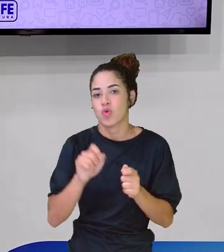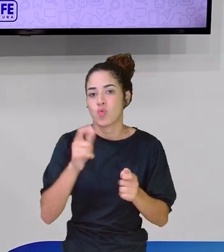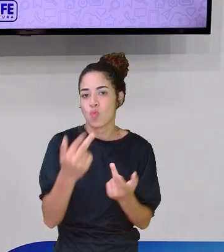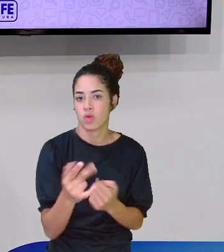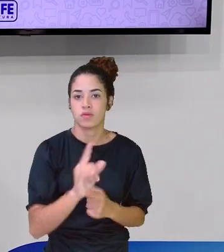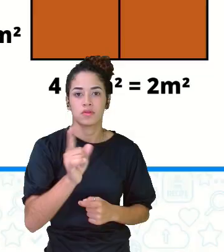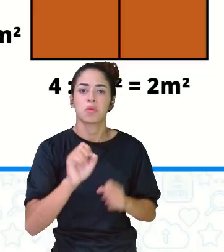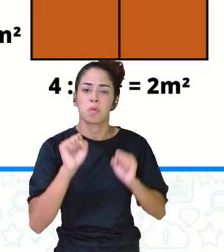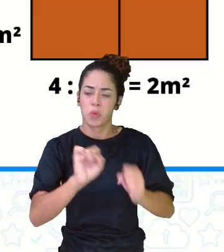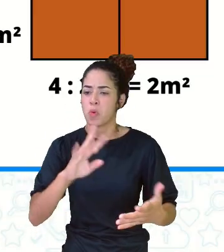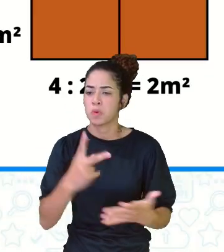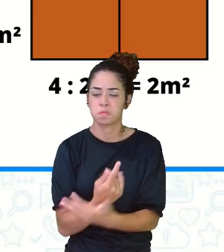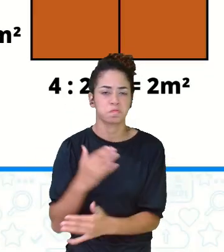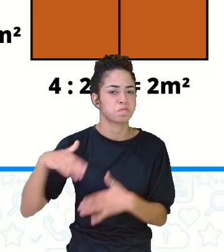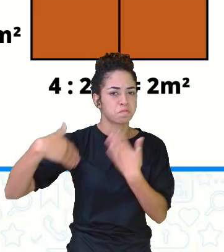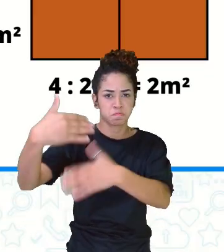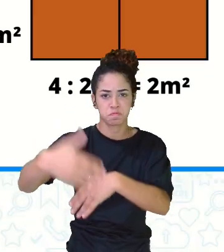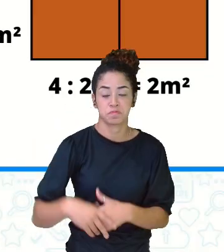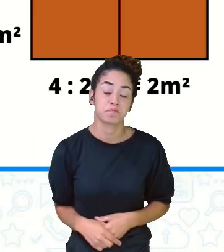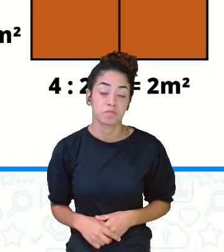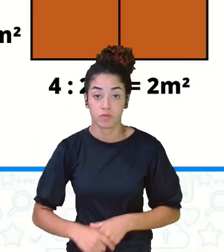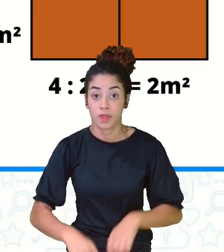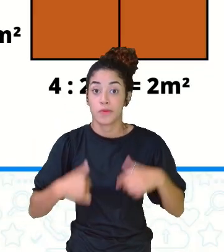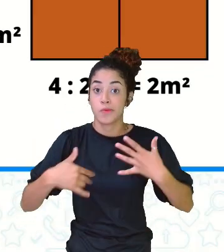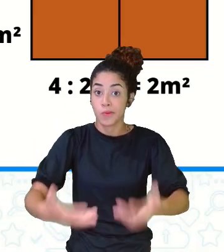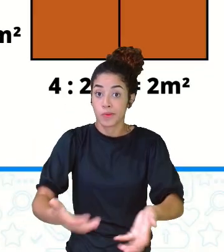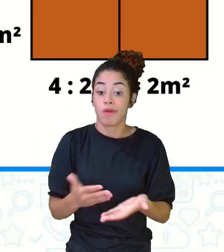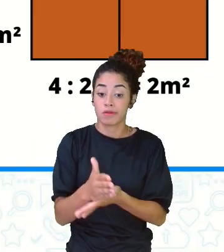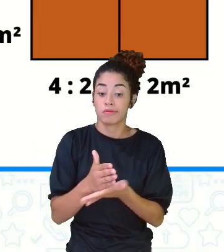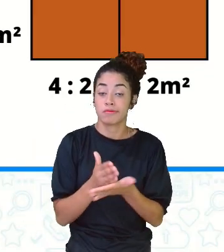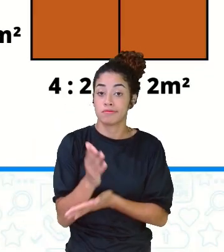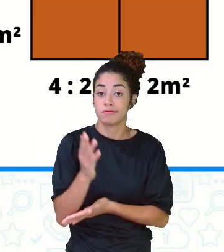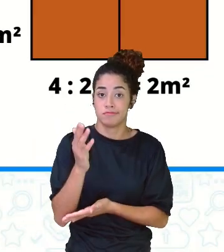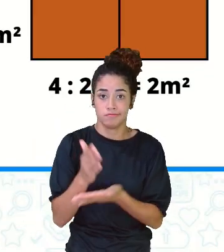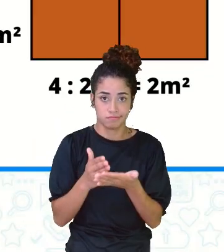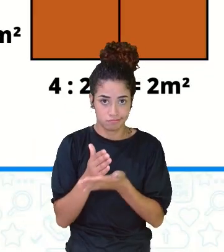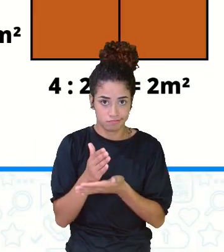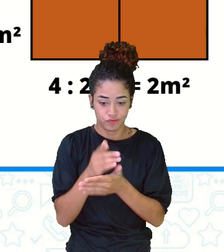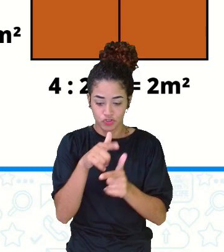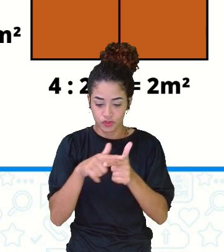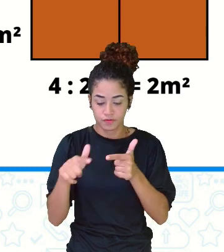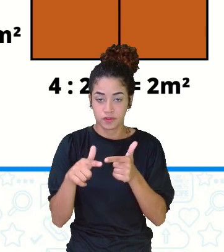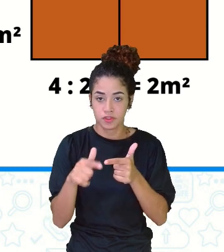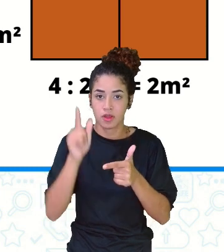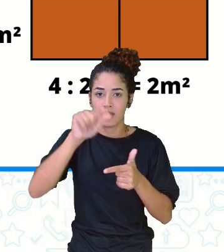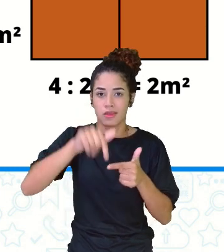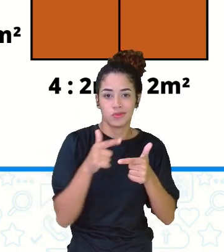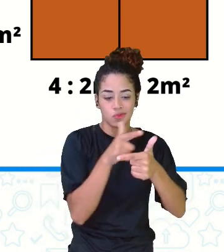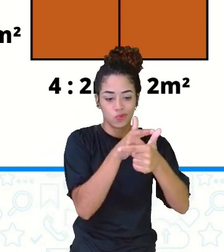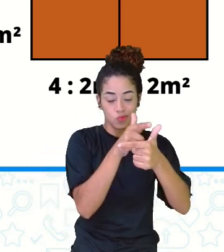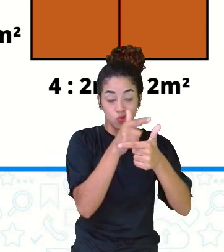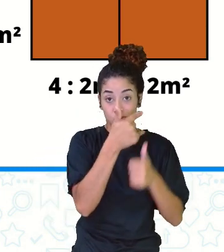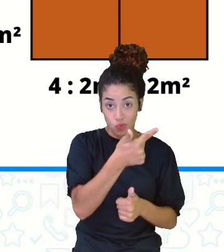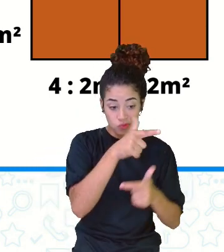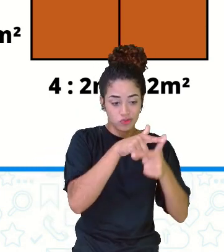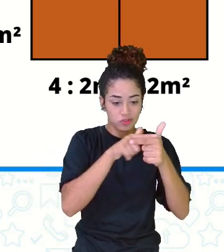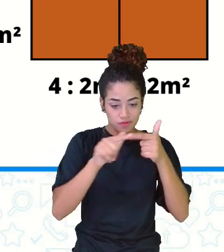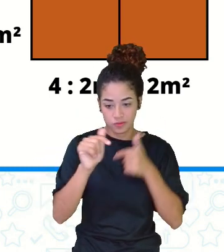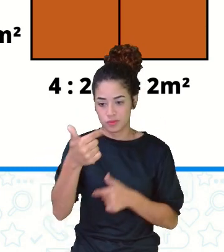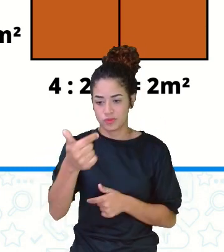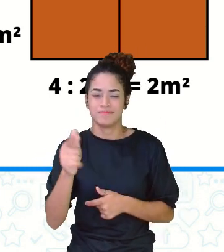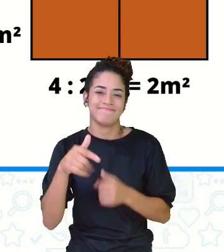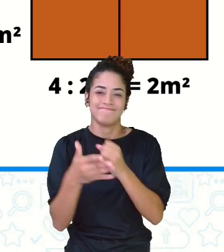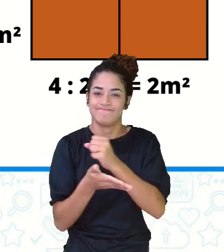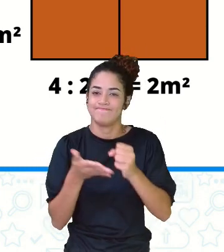acontecer. Eu quero reduzir na metade. 2 dividido por 2.